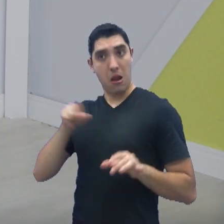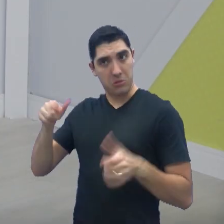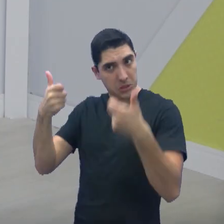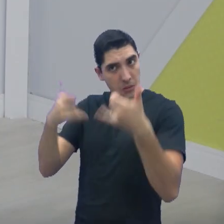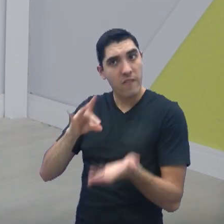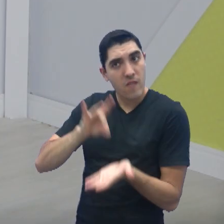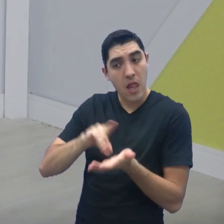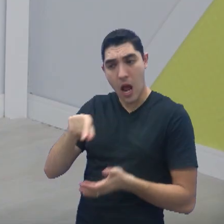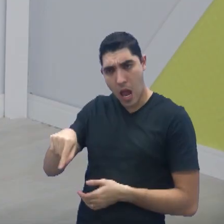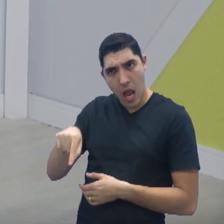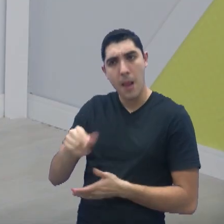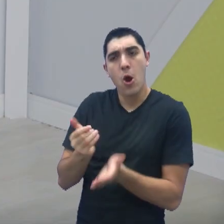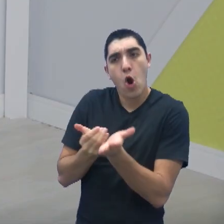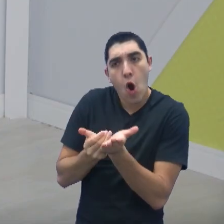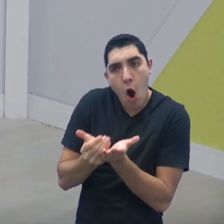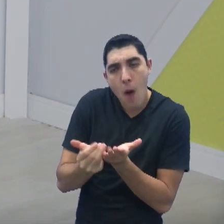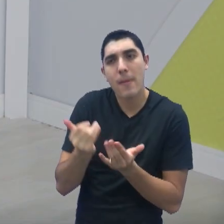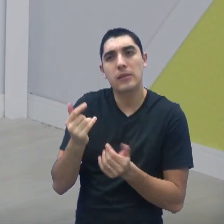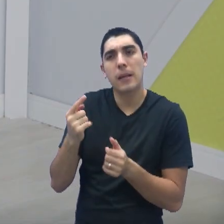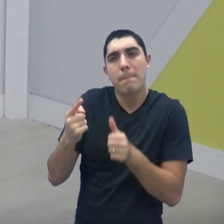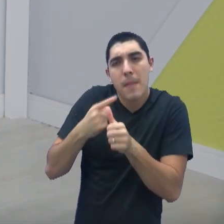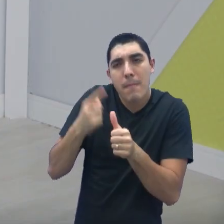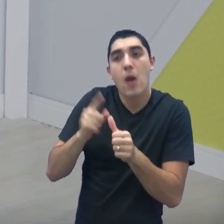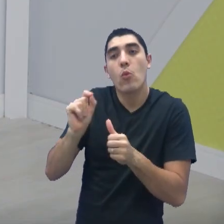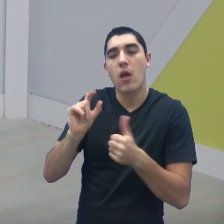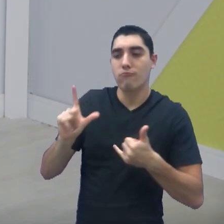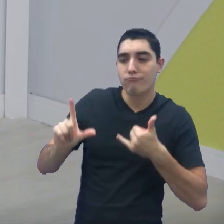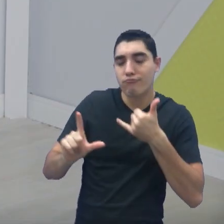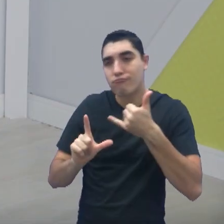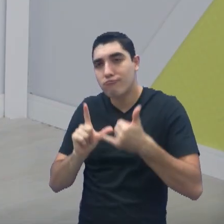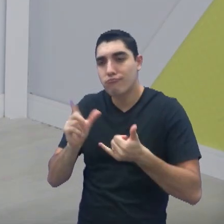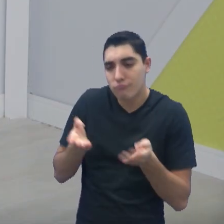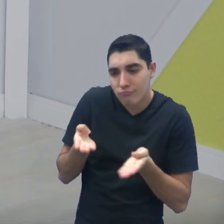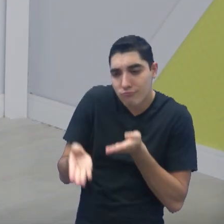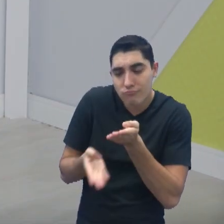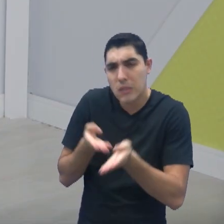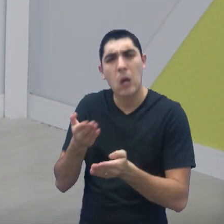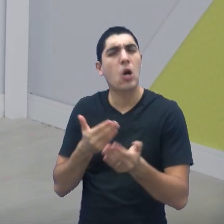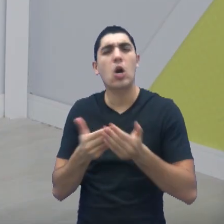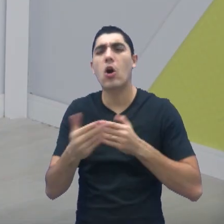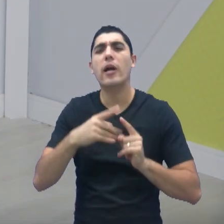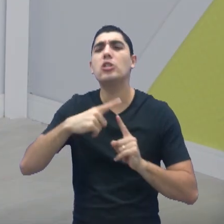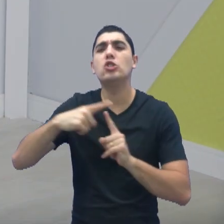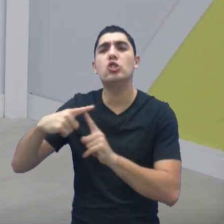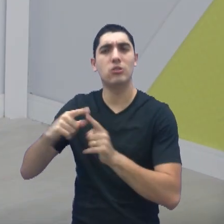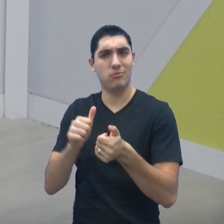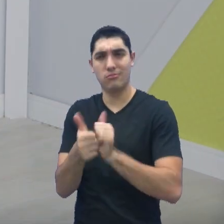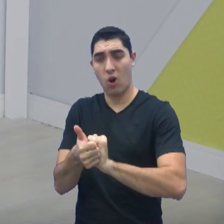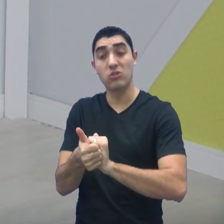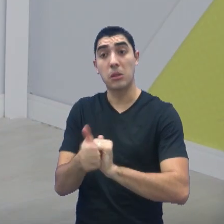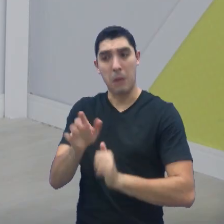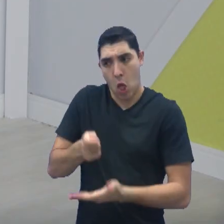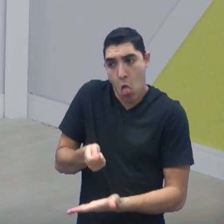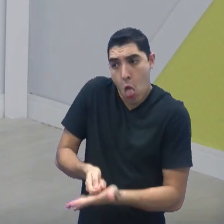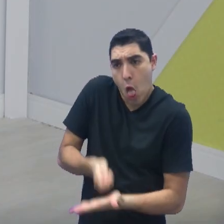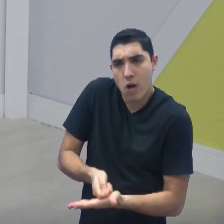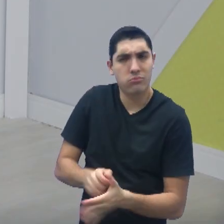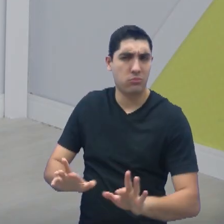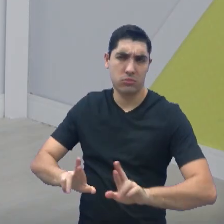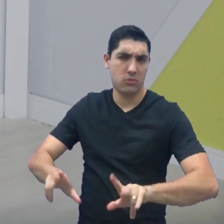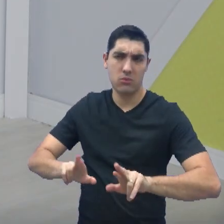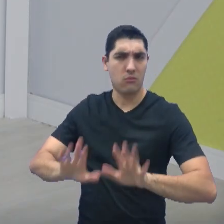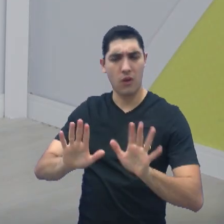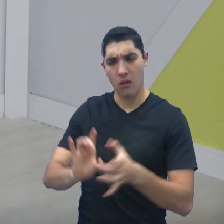de forma lúdica, já trazendo para o lado que é o esporte, isso em qualquer modalidade, né? E aí sem cobrança, vai, disputa, vai